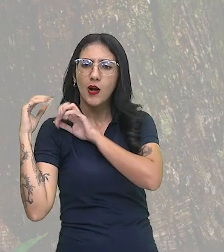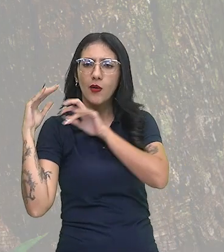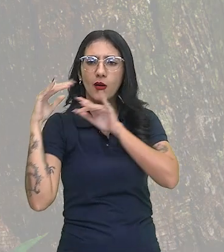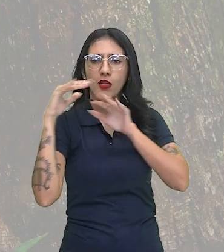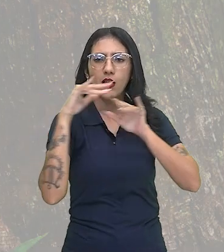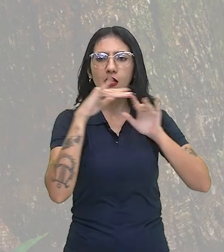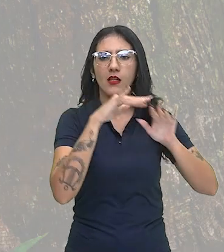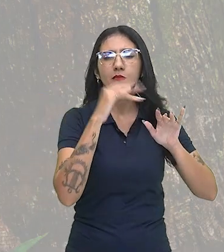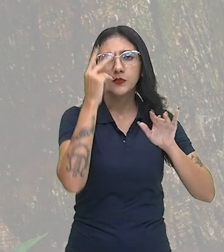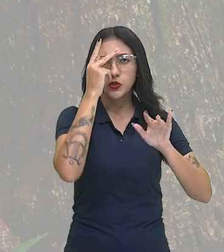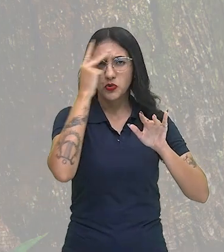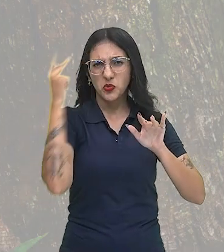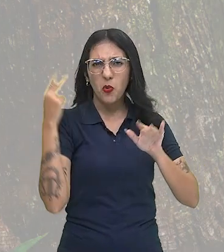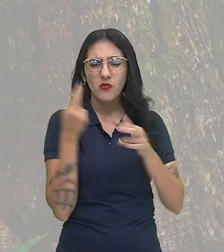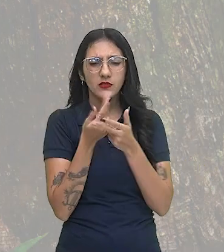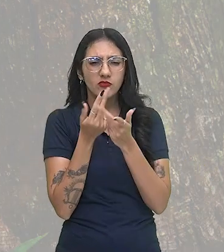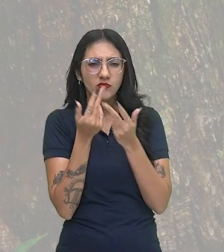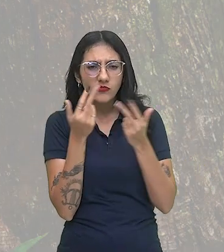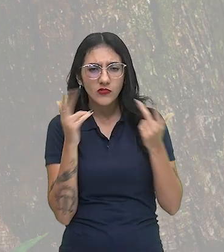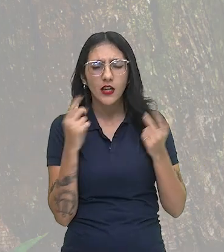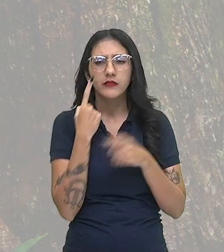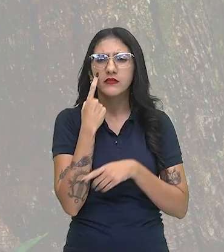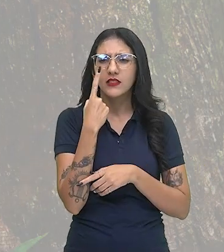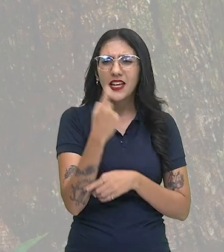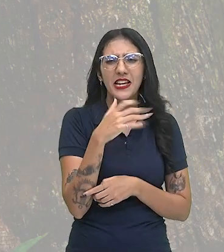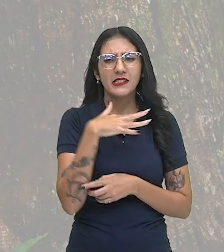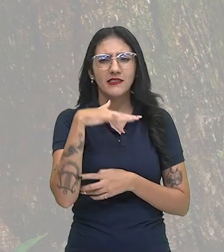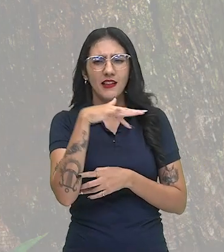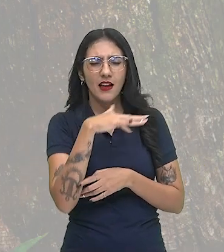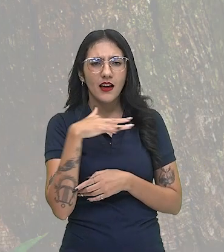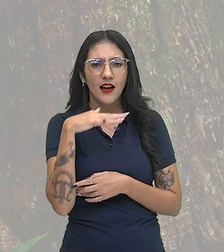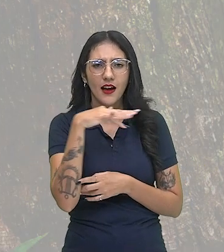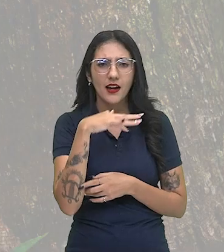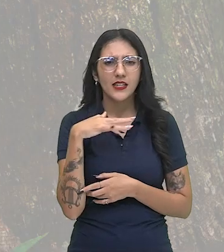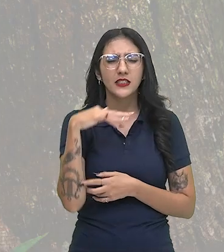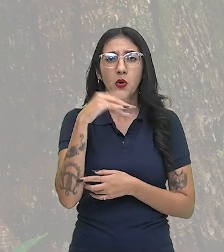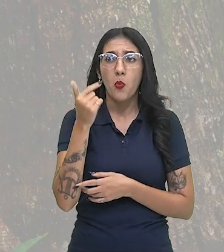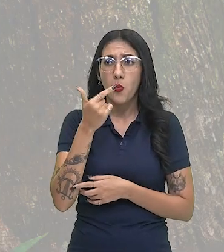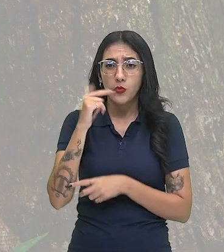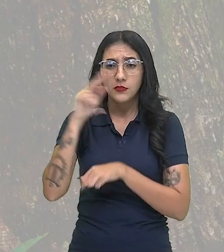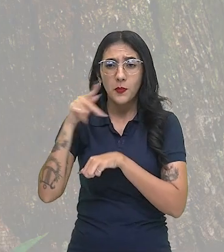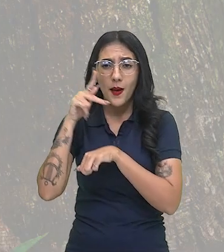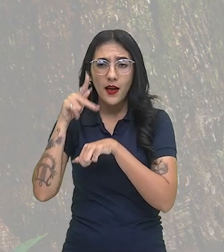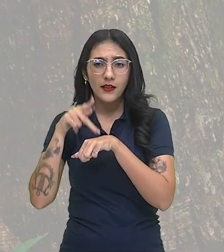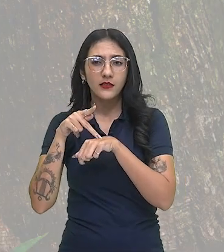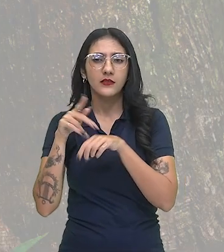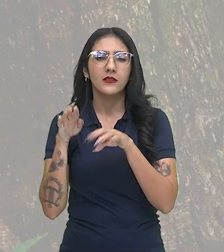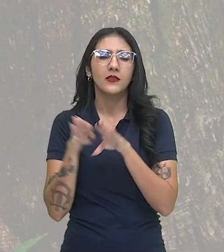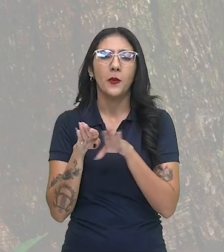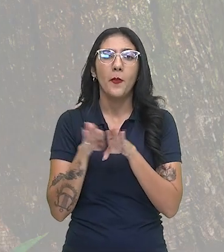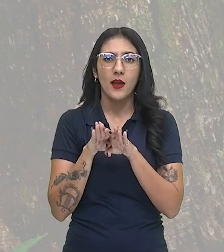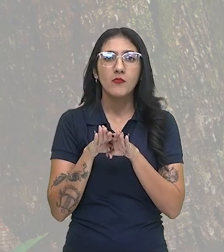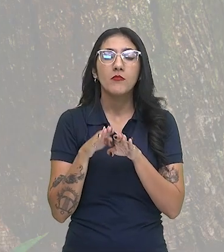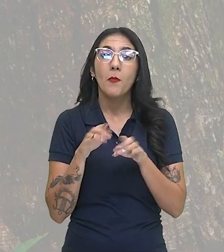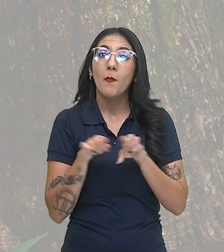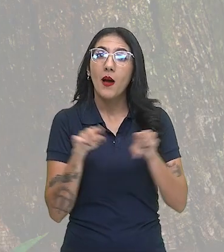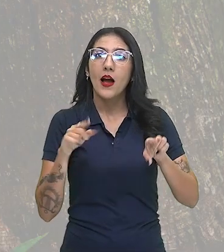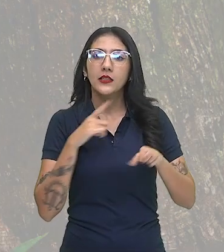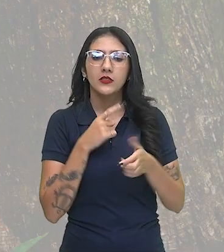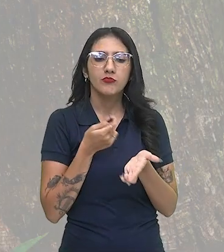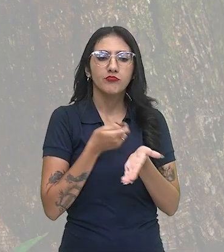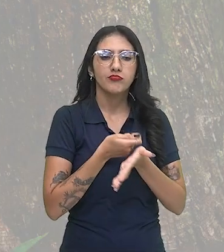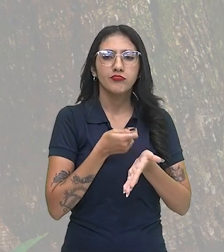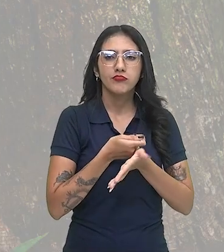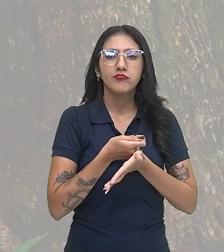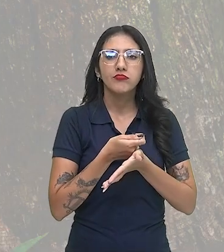aconteceram, novas demandas industriais internacionais foram impostas para que a produção dessa borracha aqui